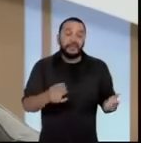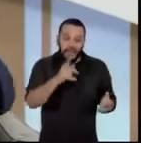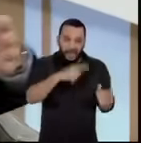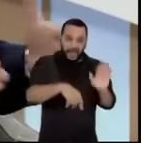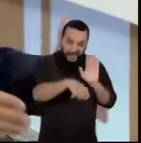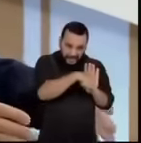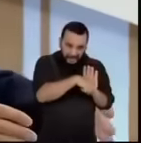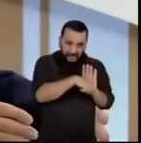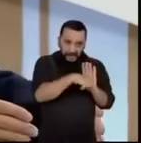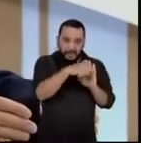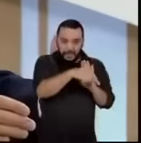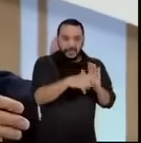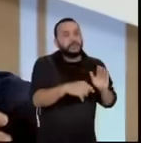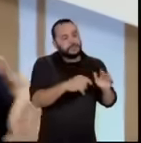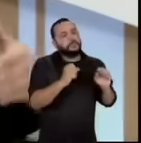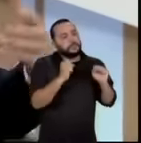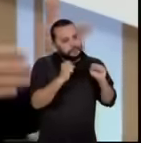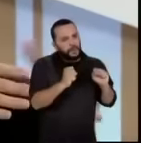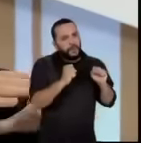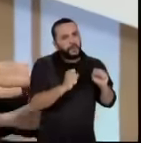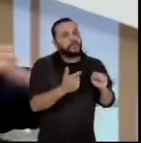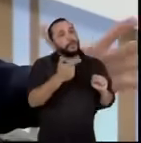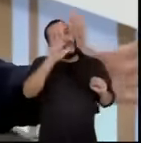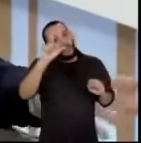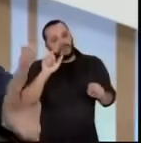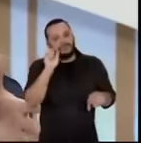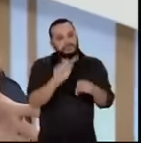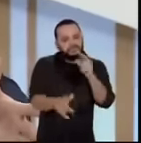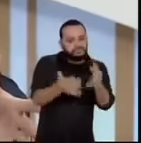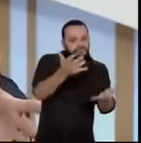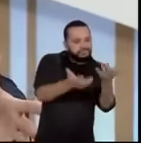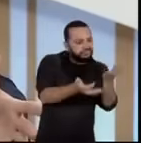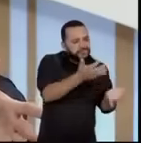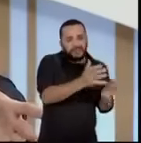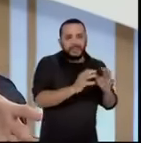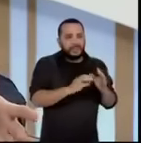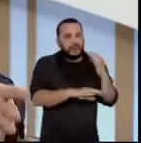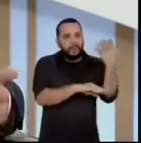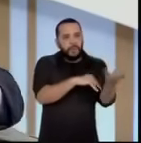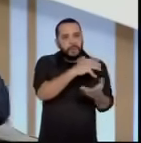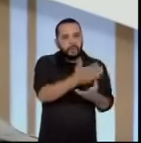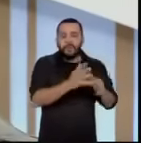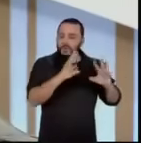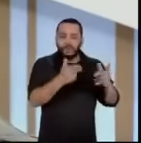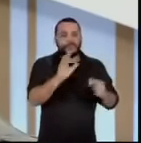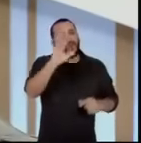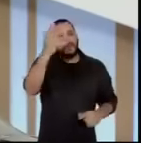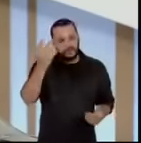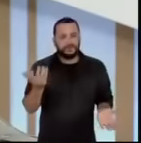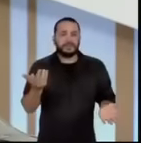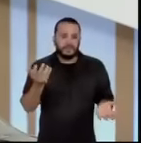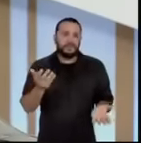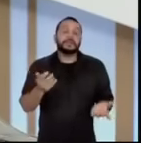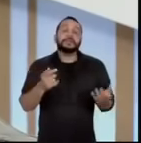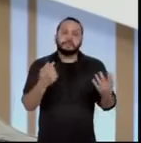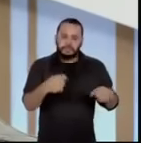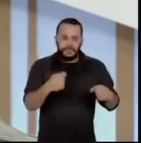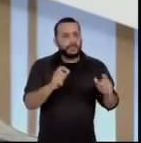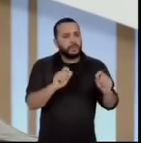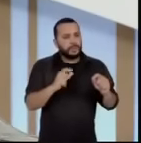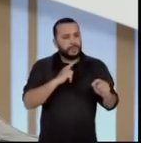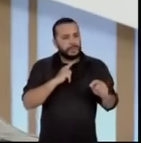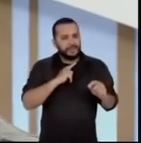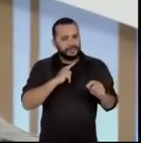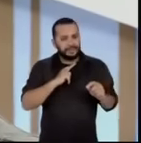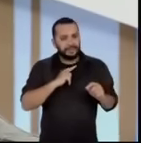criminosa, outros focos de incêndio, enfim, tudo aquilo que houver no sentido das queimadas, também combatido por essa GLO